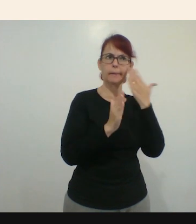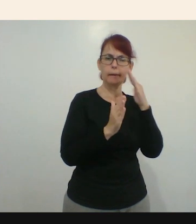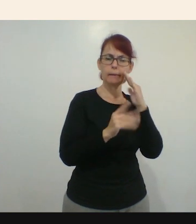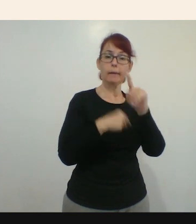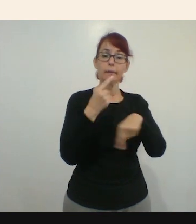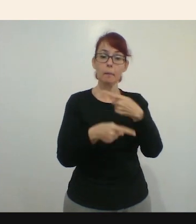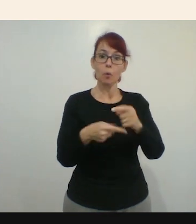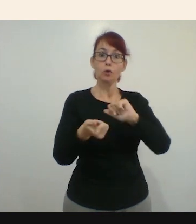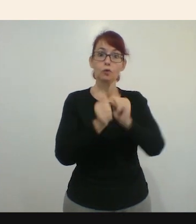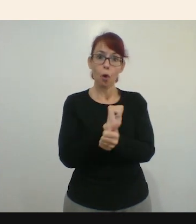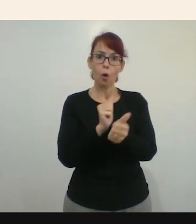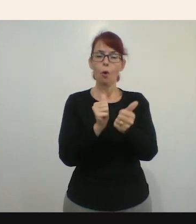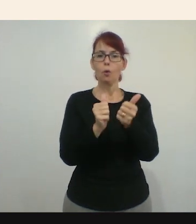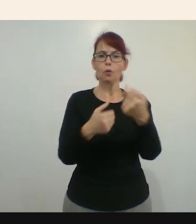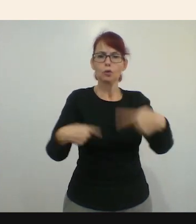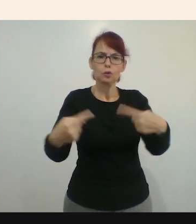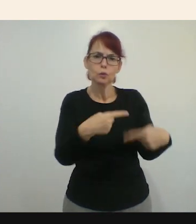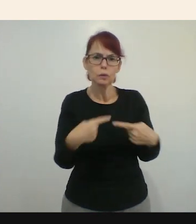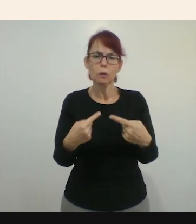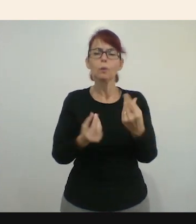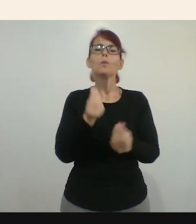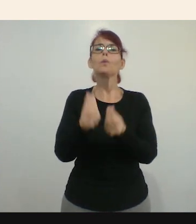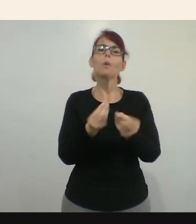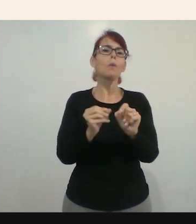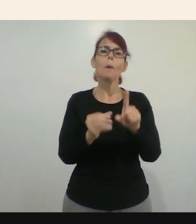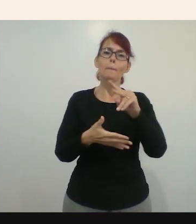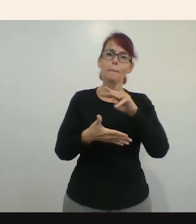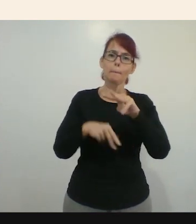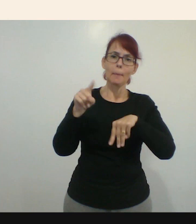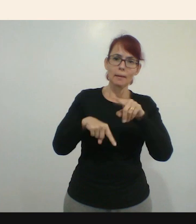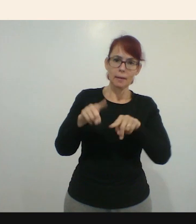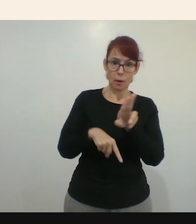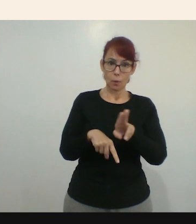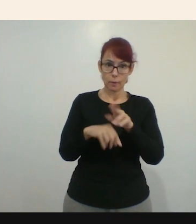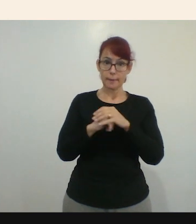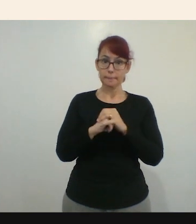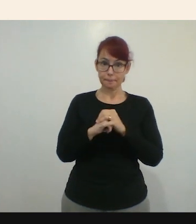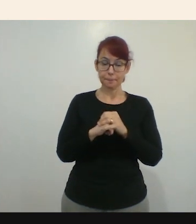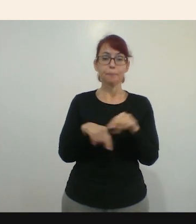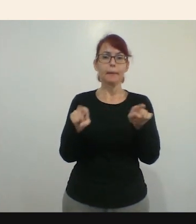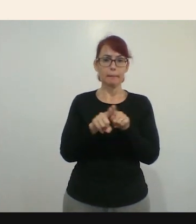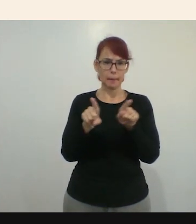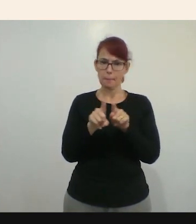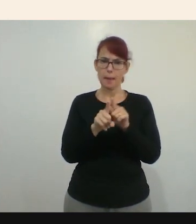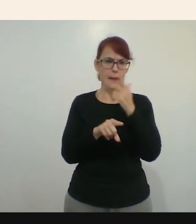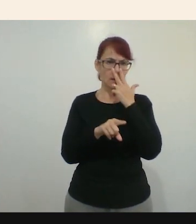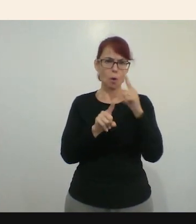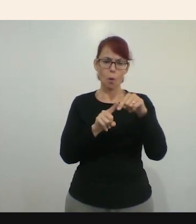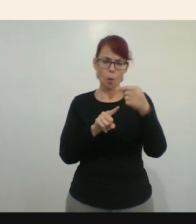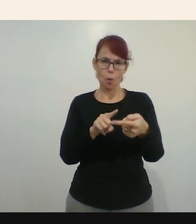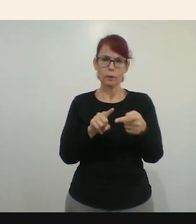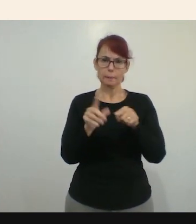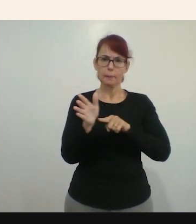sala de aula eu faço jogos. Então, qual é o material que vocês utilizam? A outra questão também vem nesse mesmo